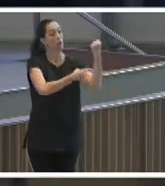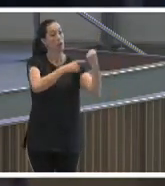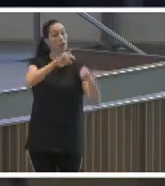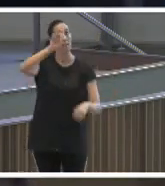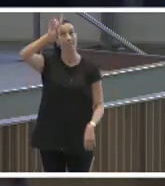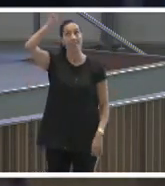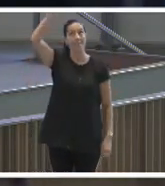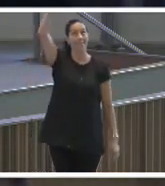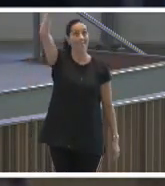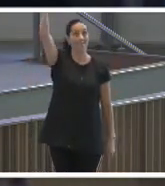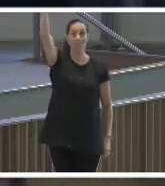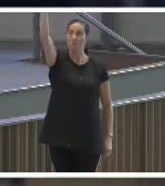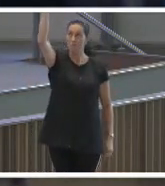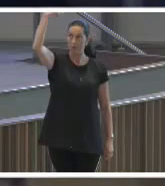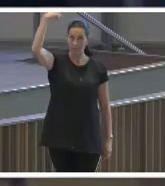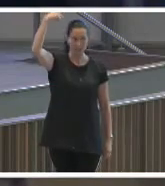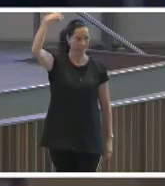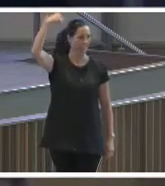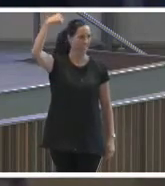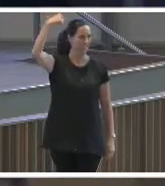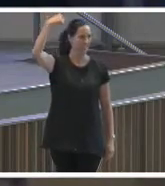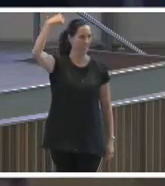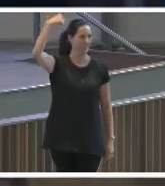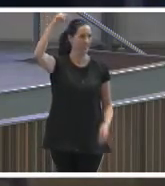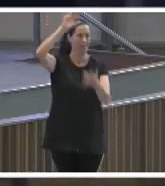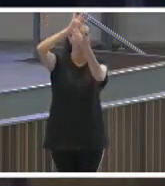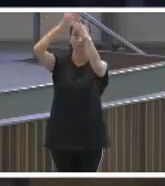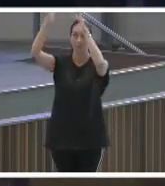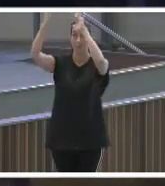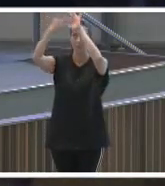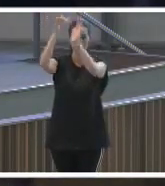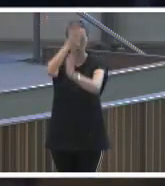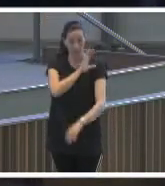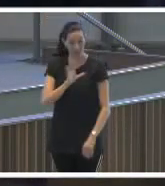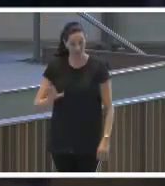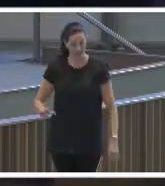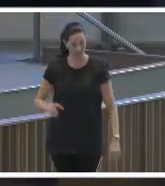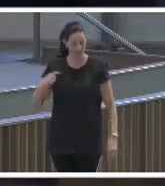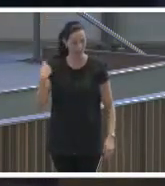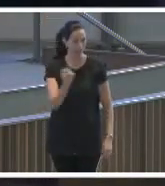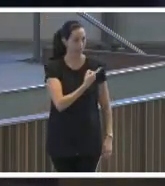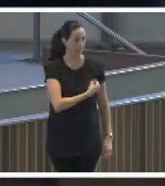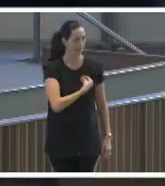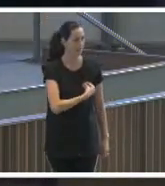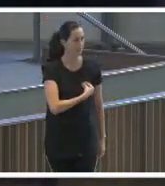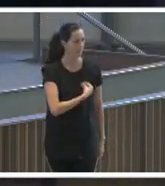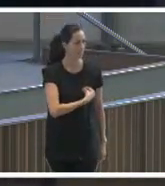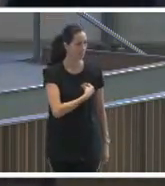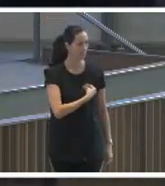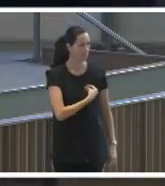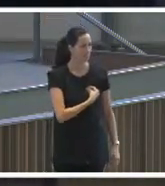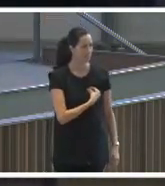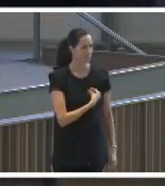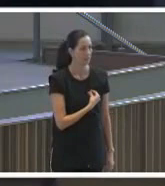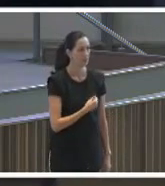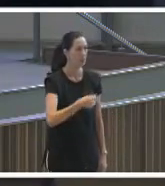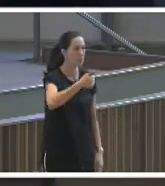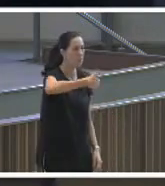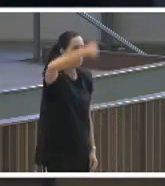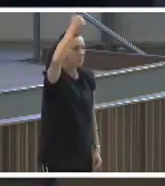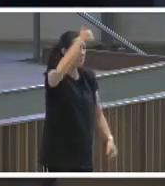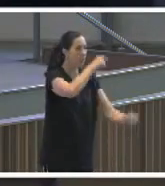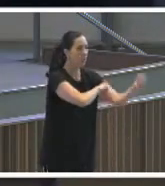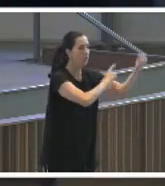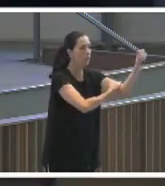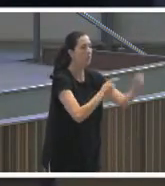do Senhor Jesus Cristo sobre a nossa vida. Quem é a maior autoridade?